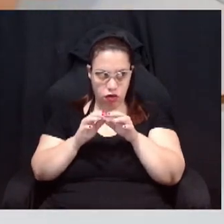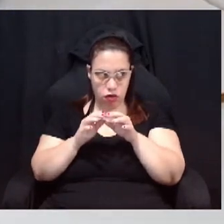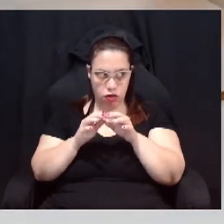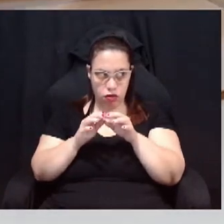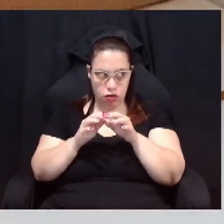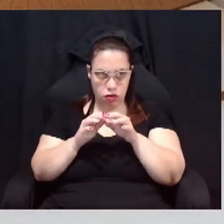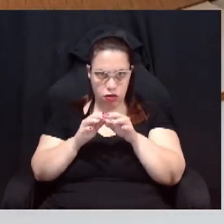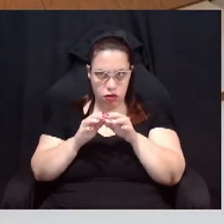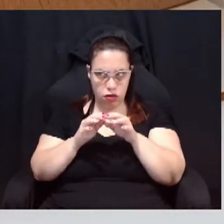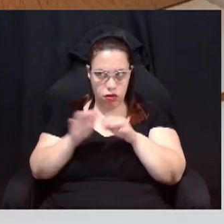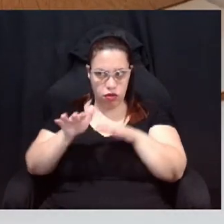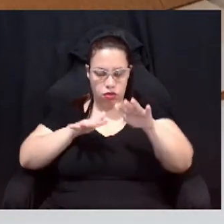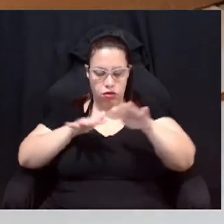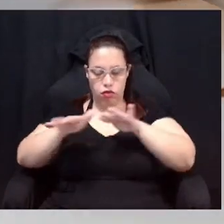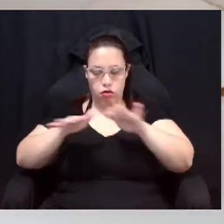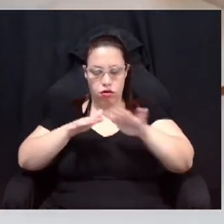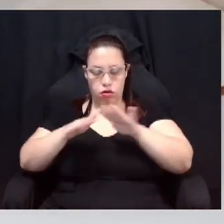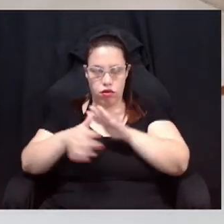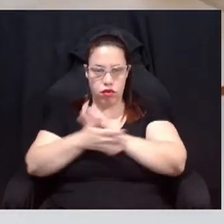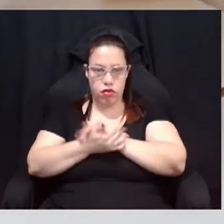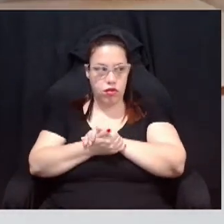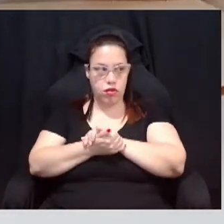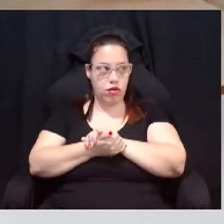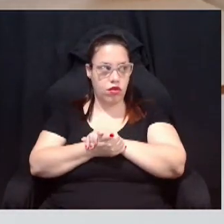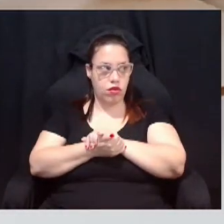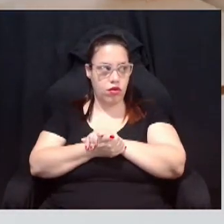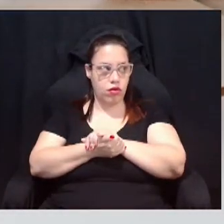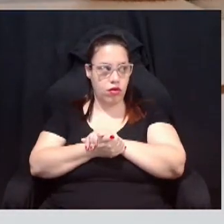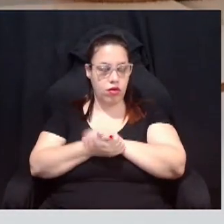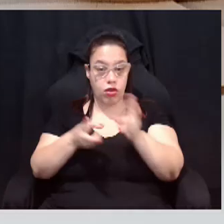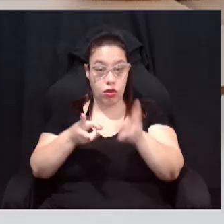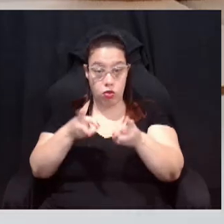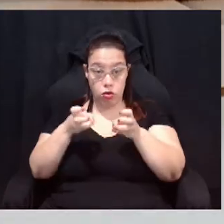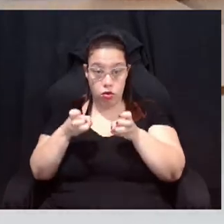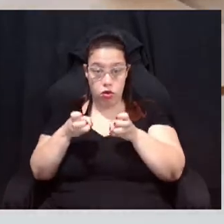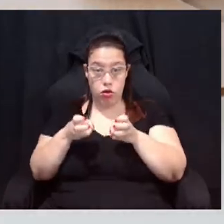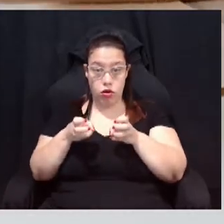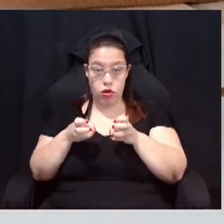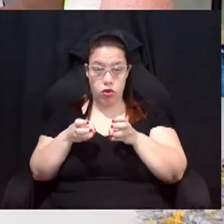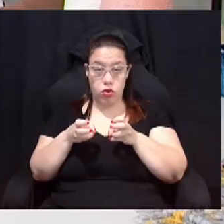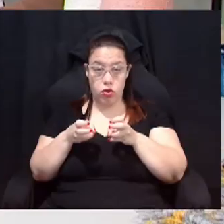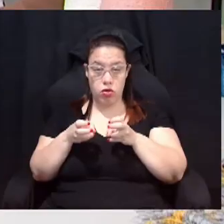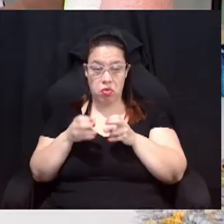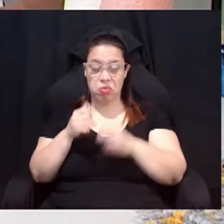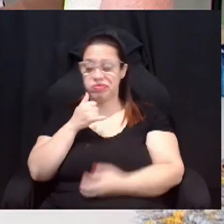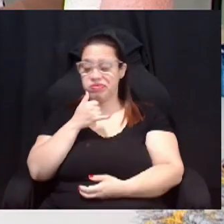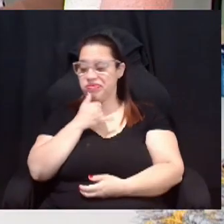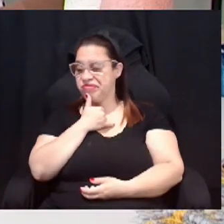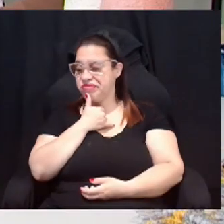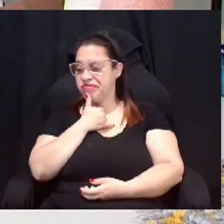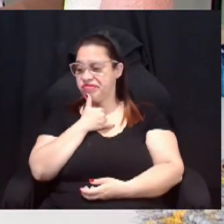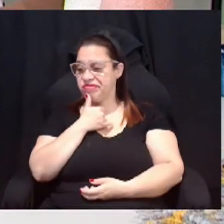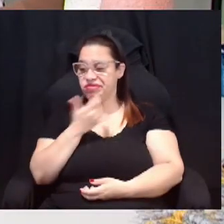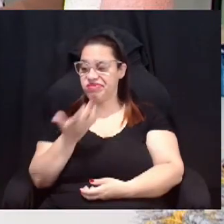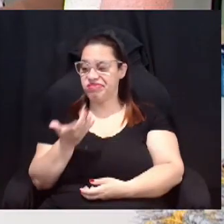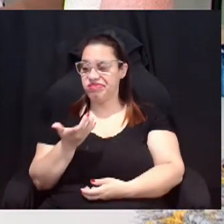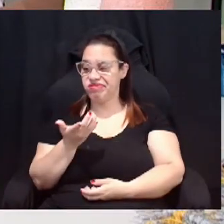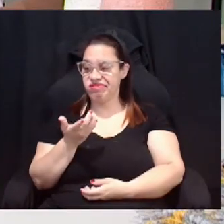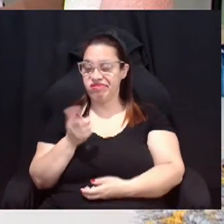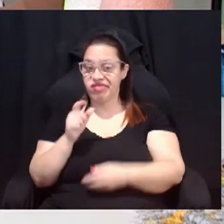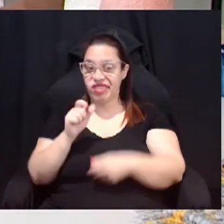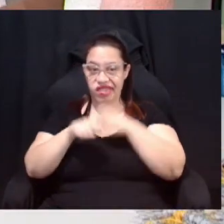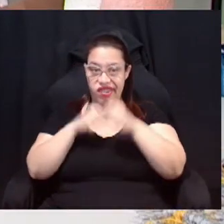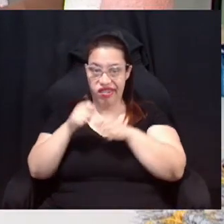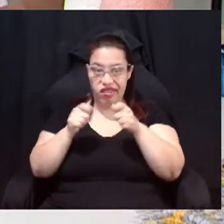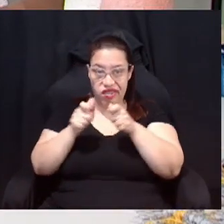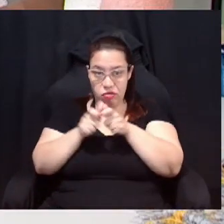momento, tá? Tem gente que eu percebo, hoje tá meio tristinha, então o nó saiu um pouquinho mais